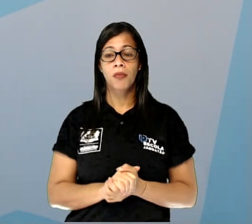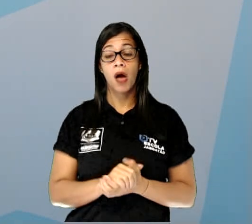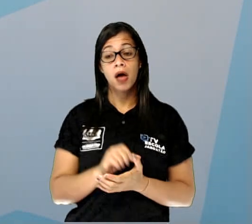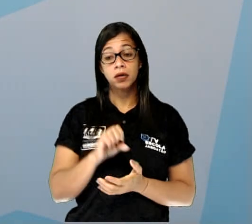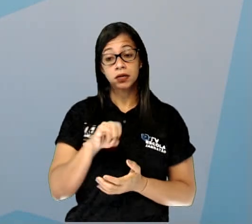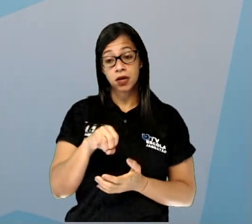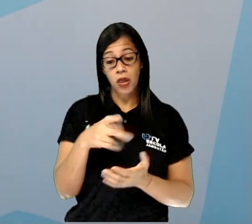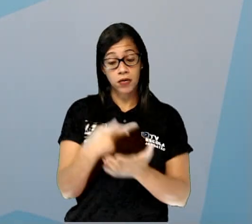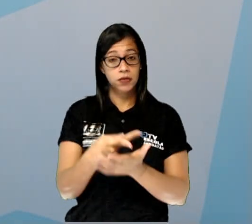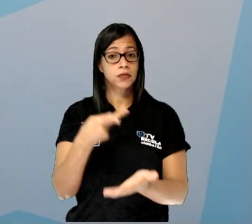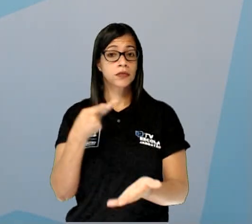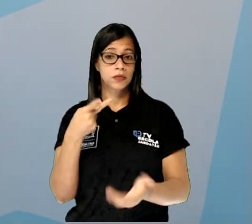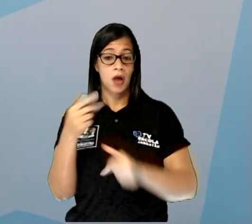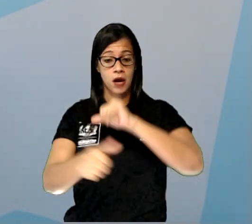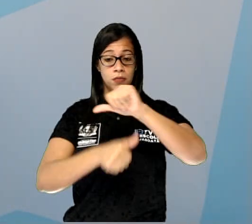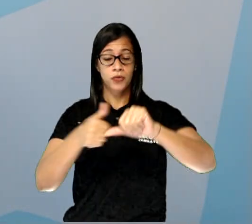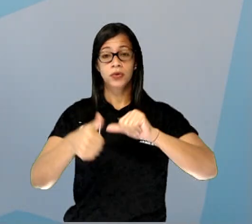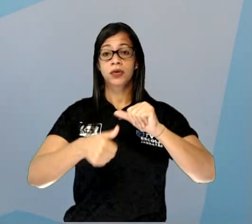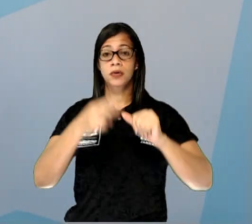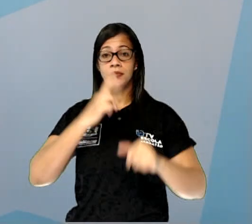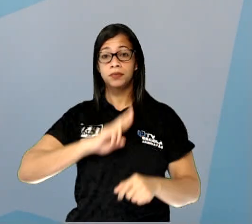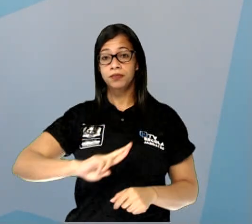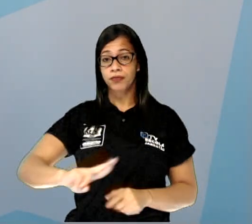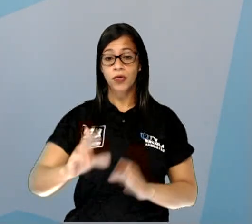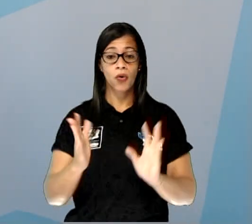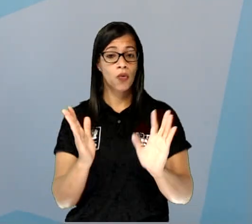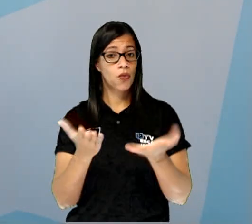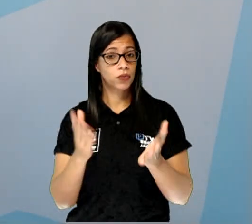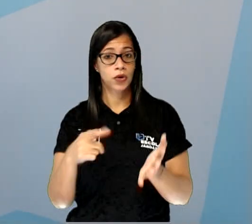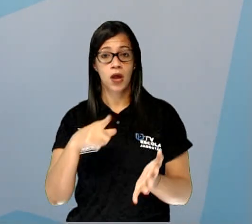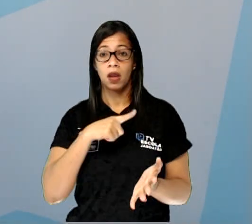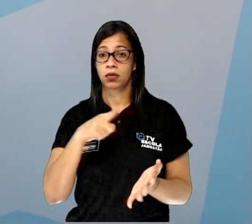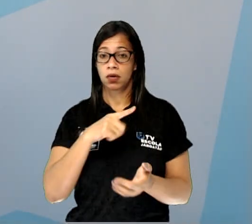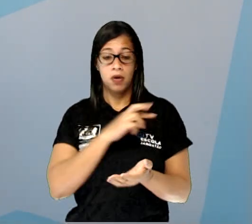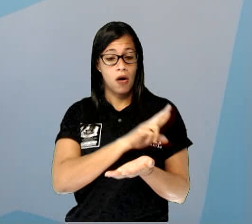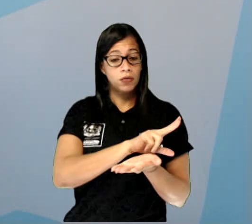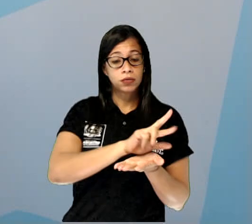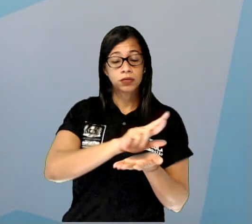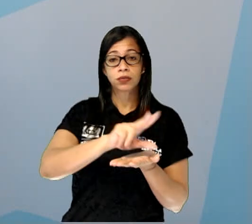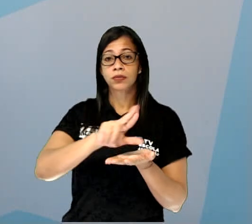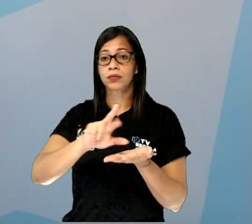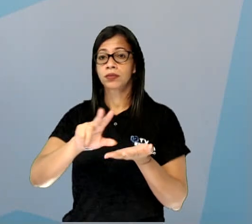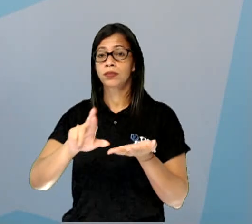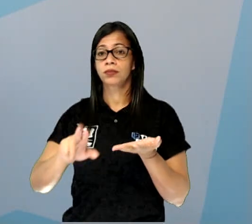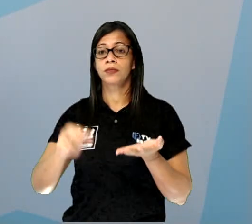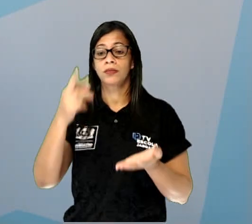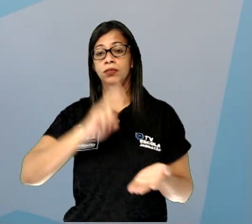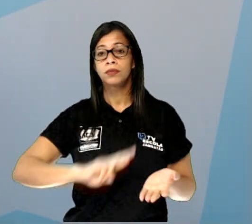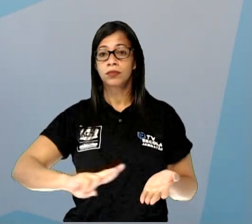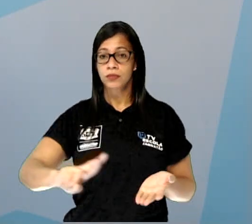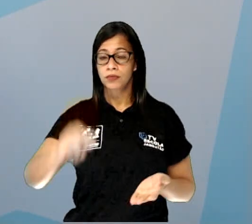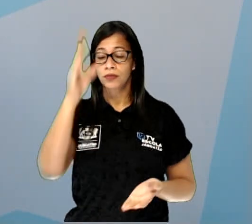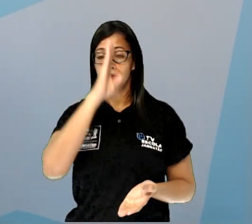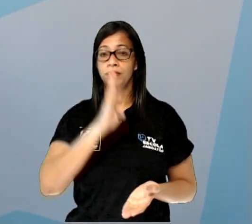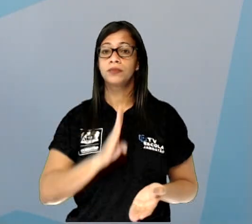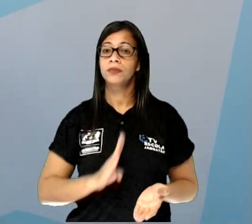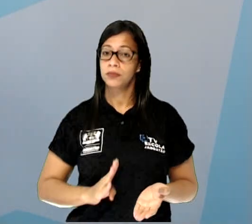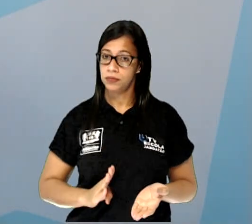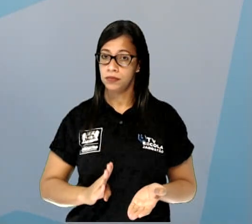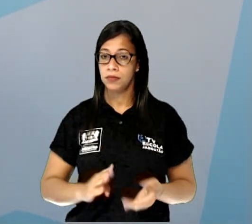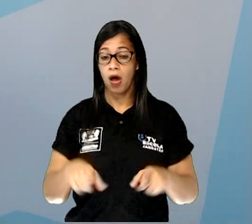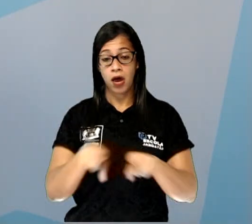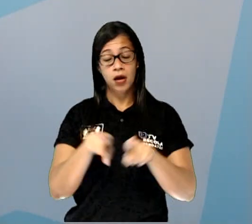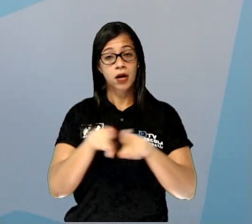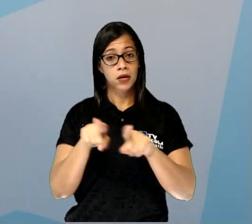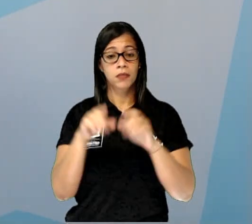religiosa, nós não teríamos a diversidade de religiões cristãs que temos hoje. E nem tampouco nós teríamos a Igreja